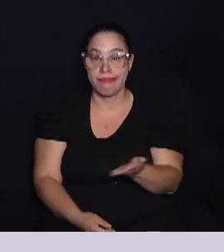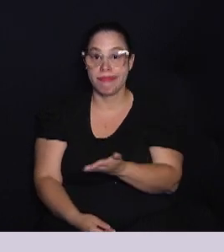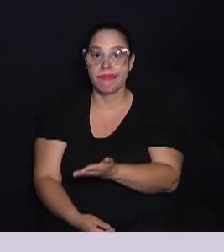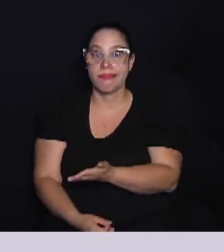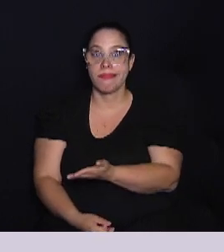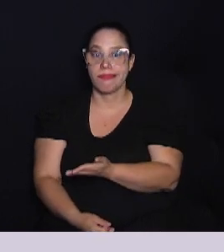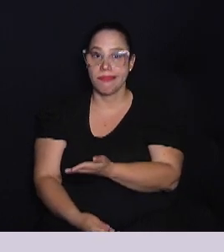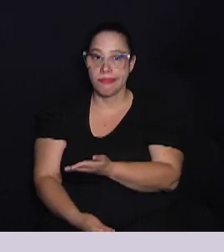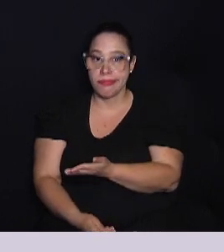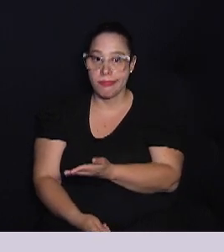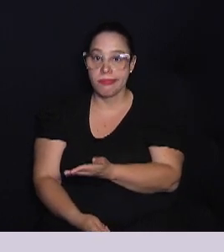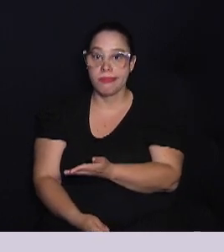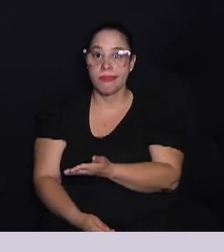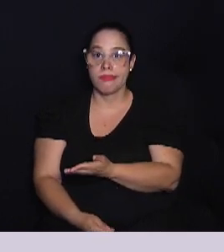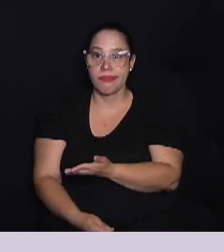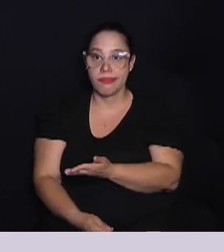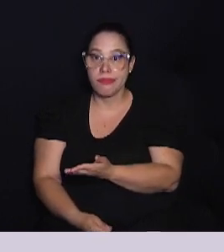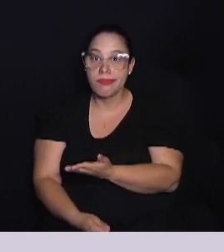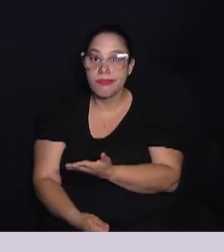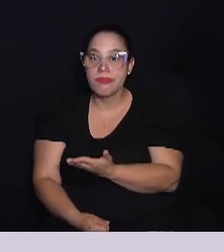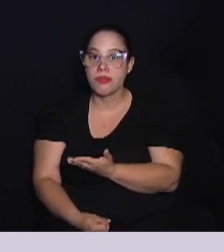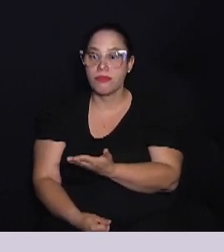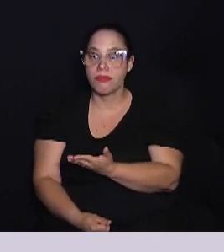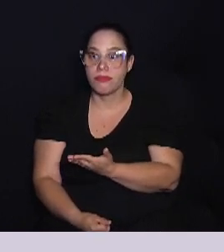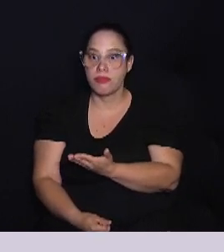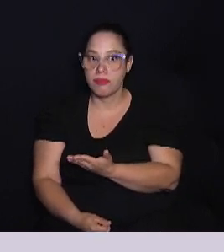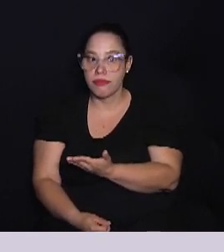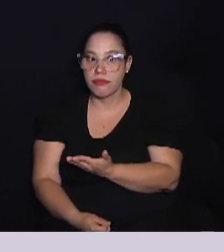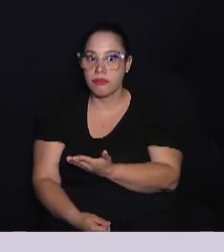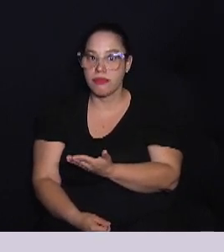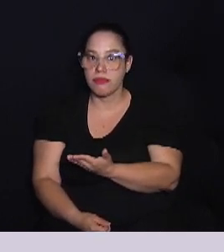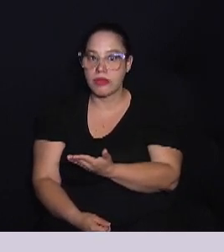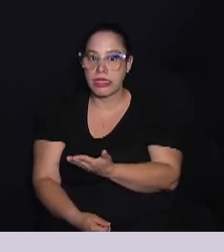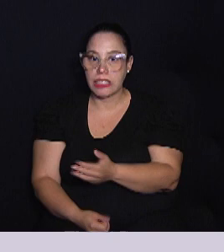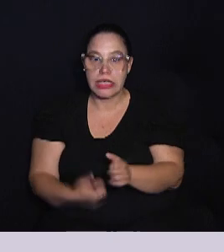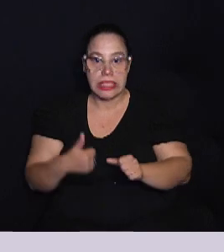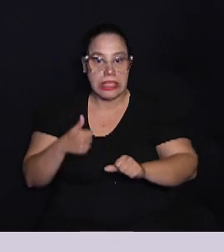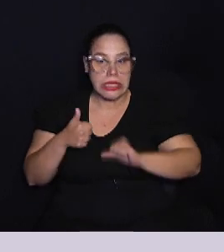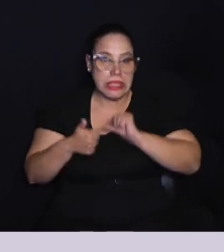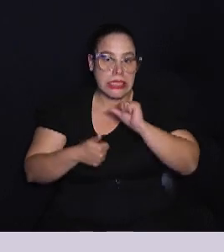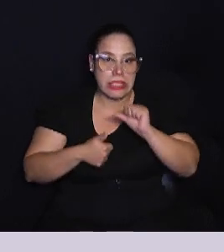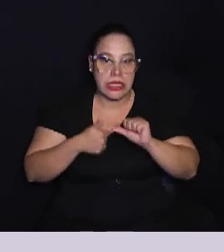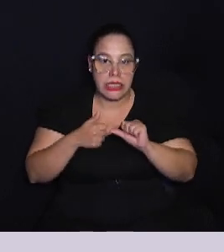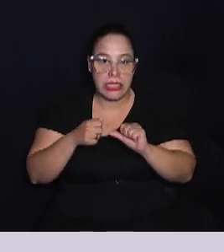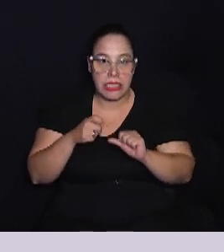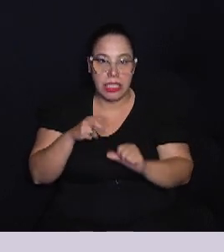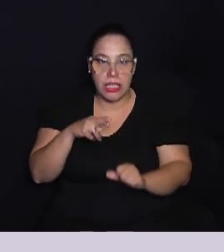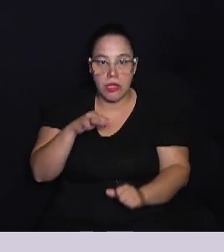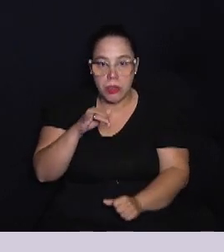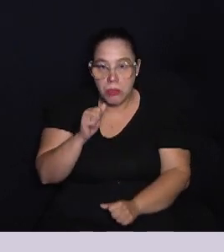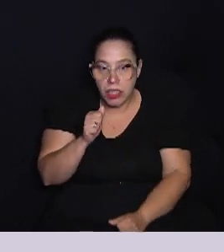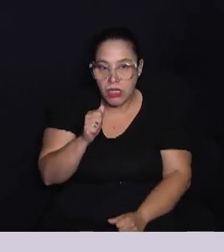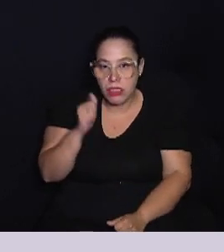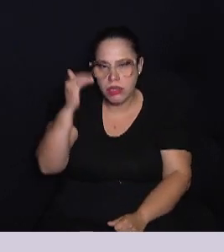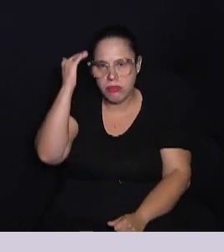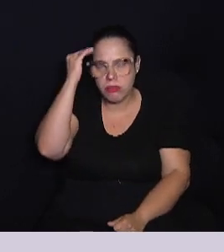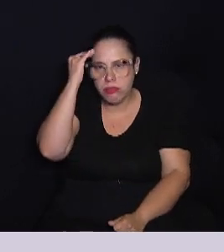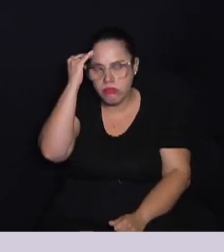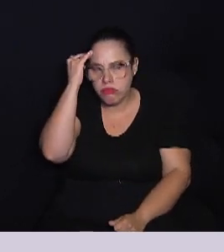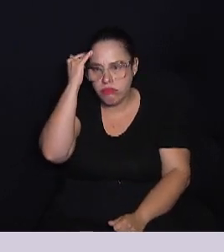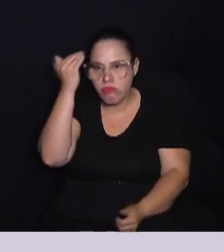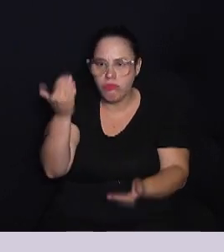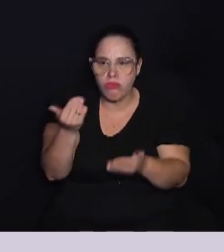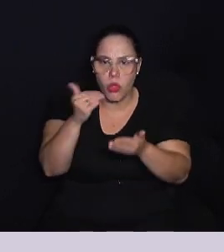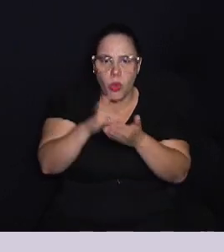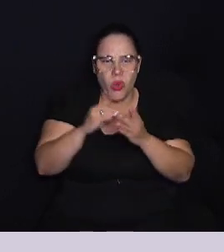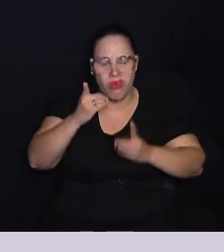por déficit B12, existe demência por alteração da tireoide, que são reversíveis. Tem demência frontotemporal, tem demência que vem junto com